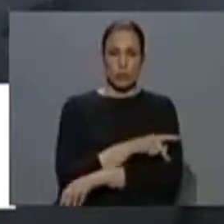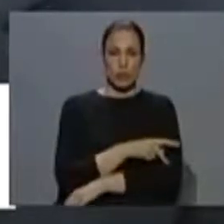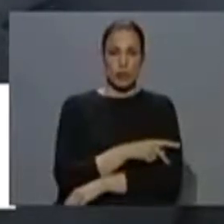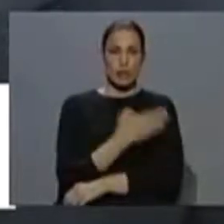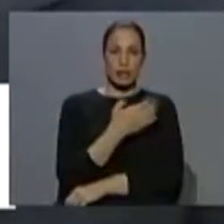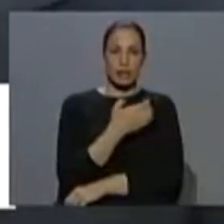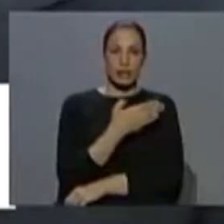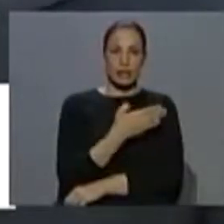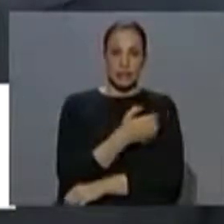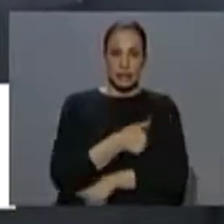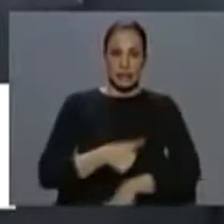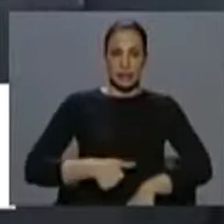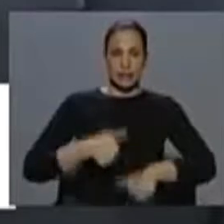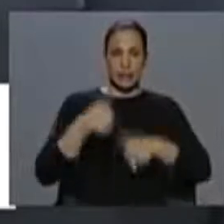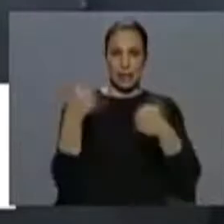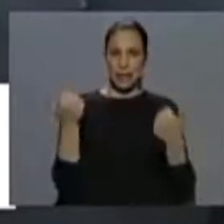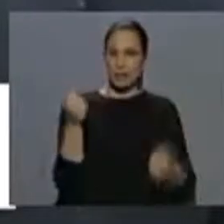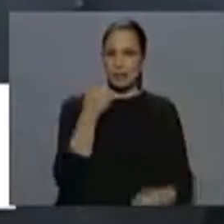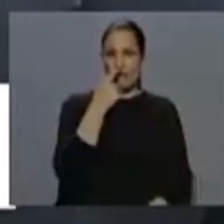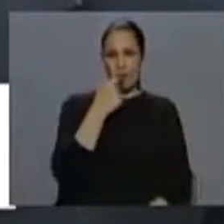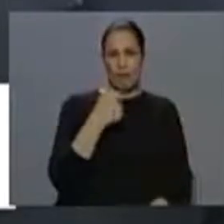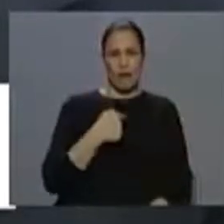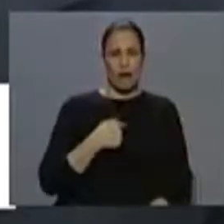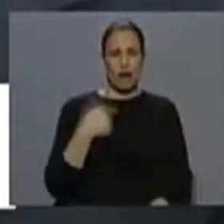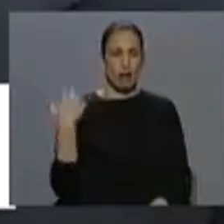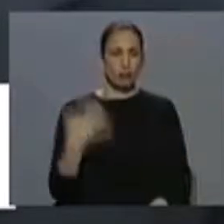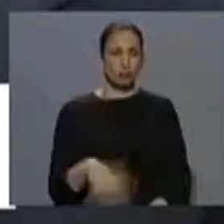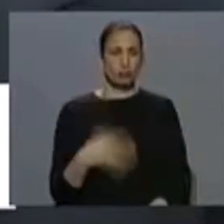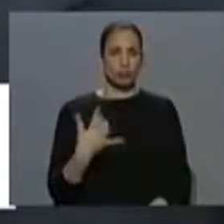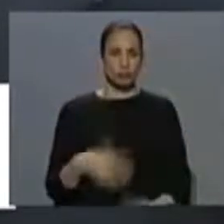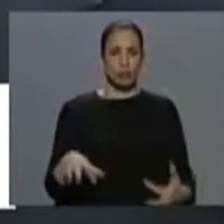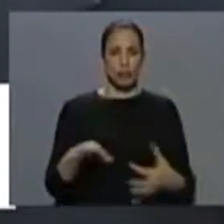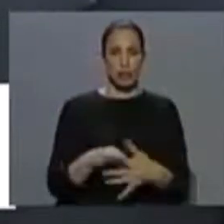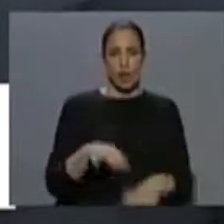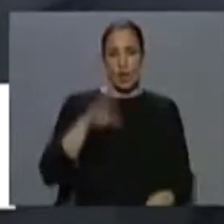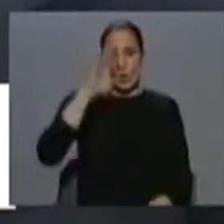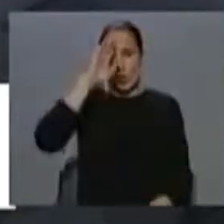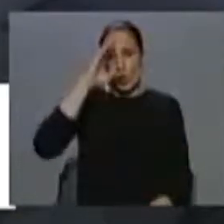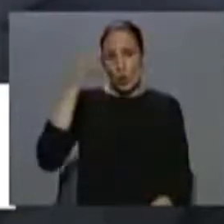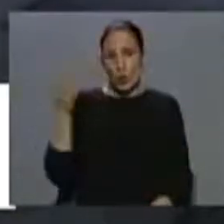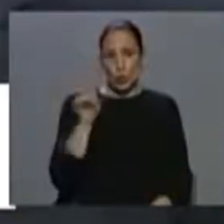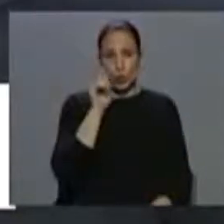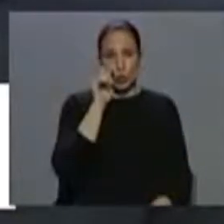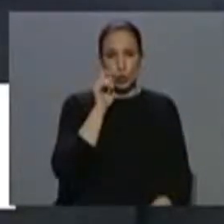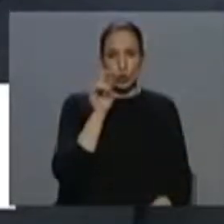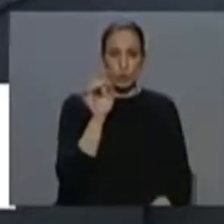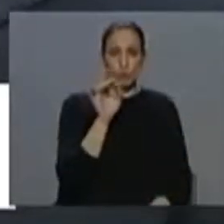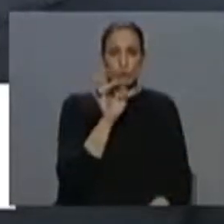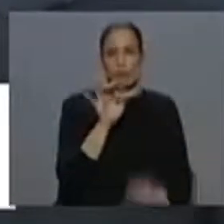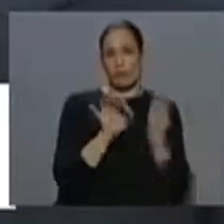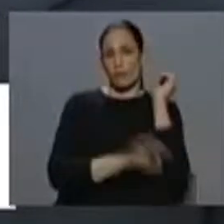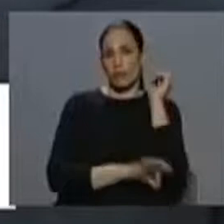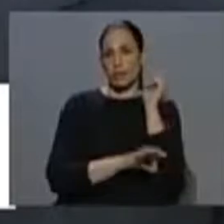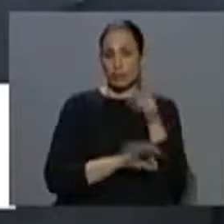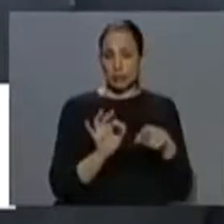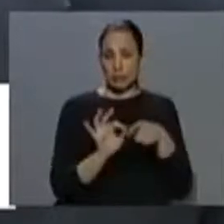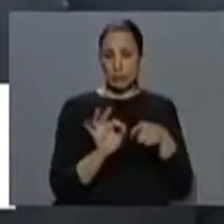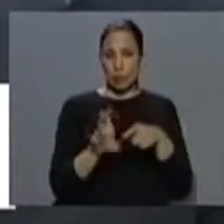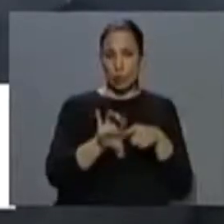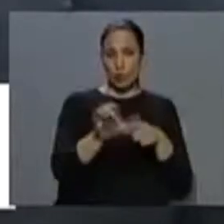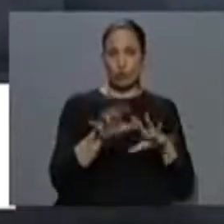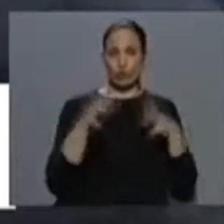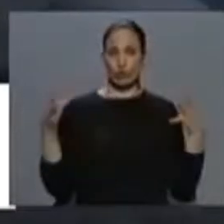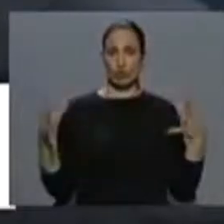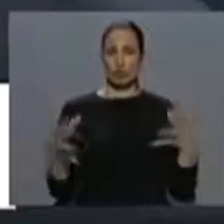falhou redondamente relativamente àqueles que eram os pressupostos a nível do turismo para esta freguesia em particular e para o Conselho na